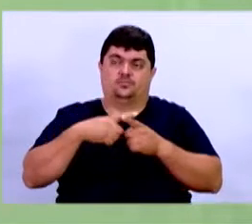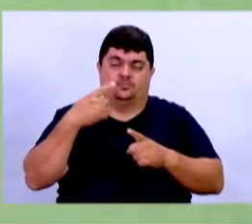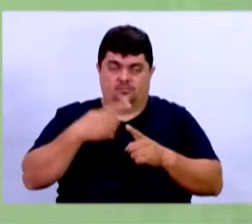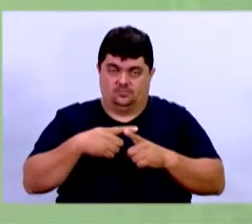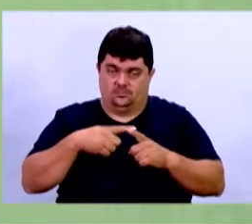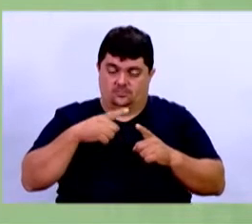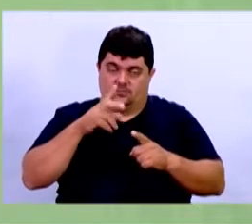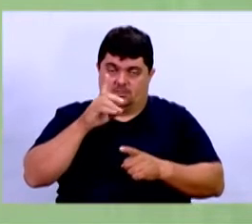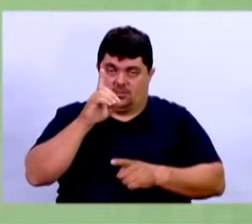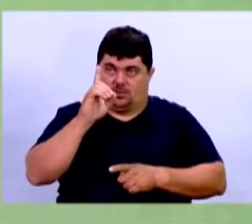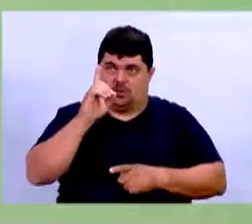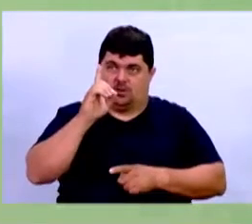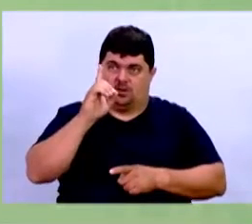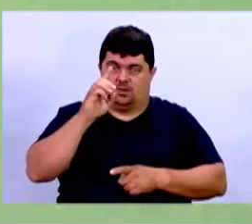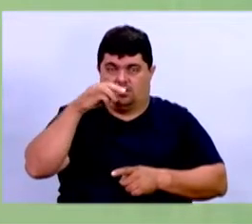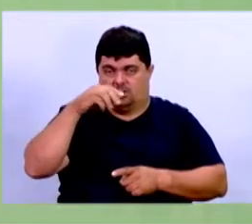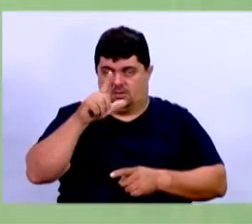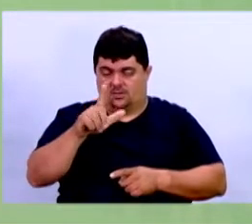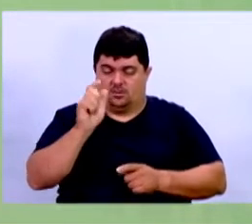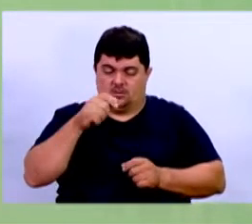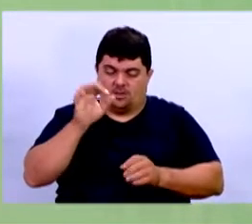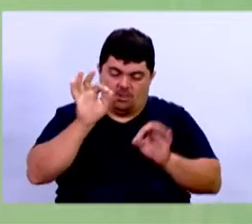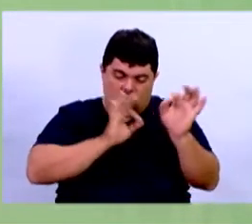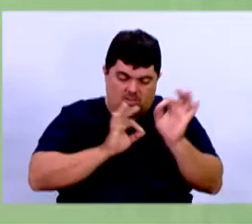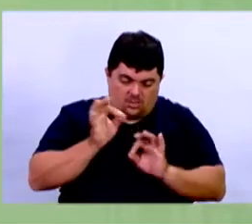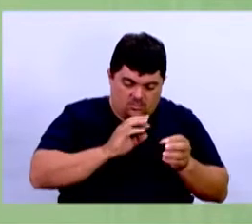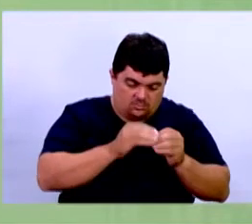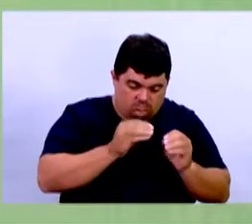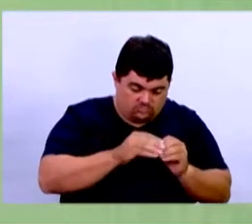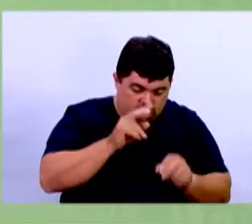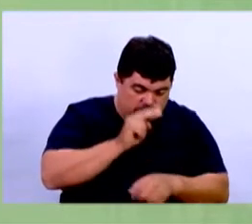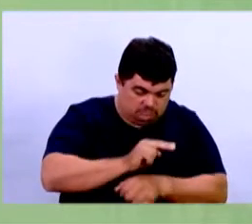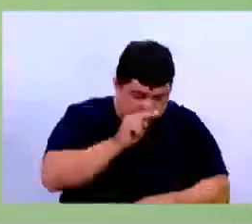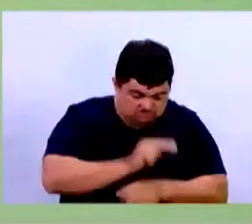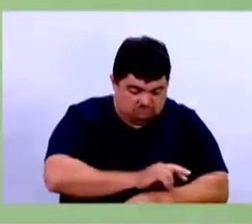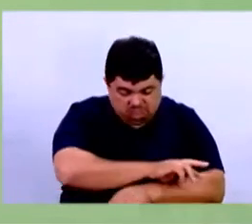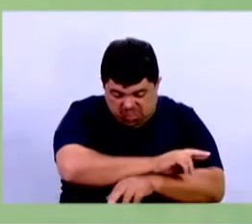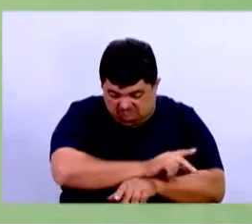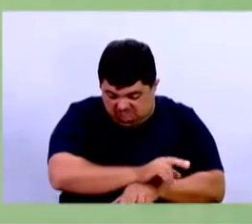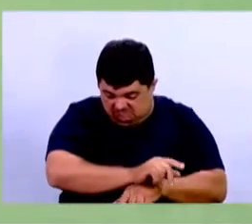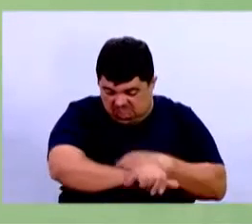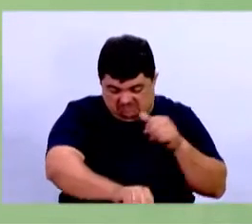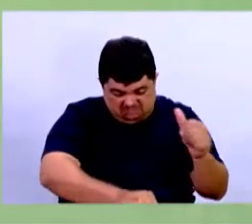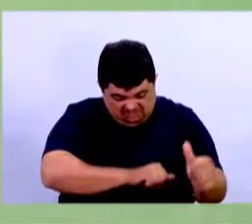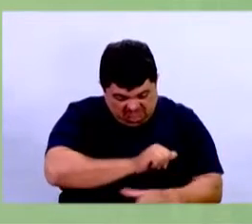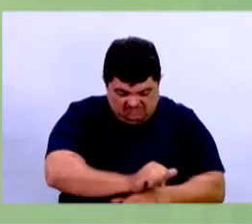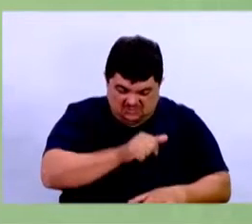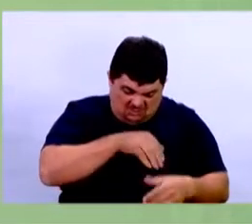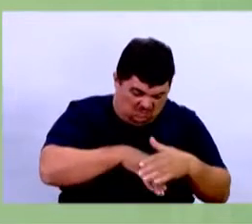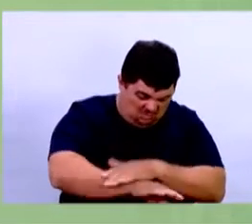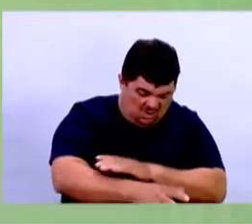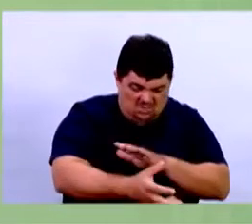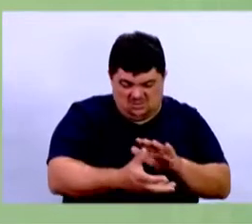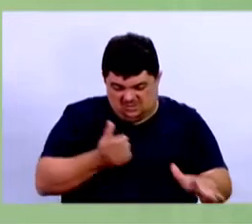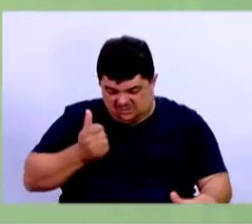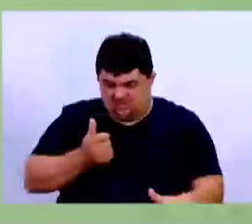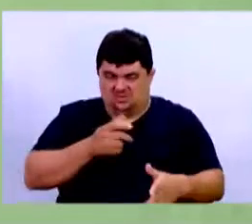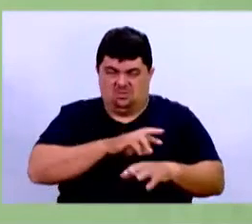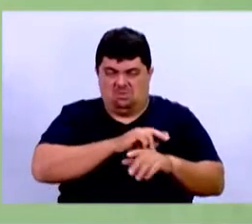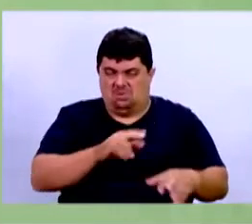é através da DML que operamos sobre os dados dos bancos de dados com instruções de